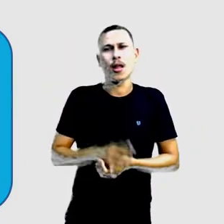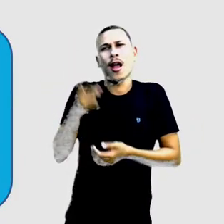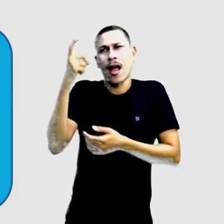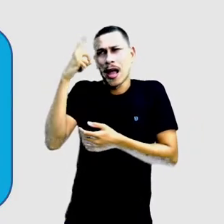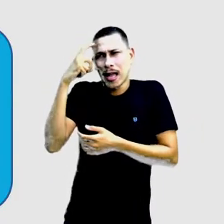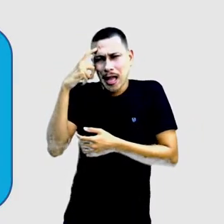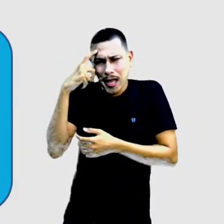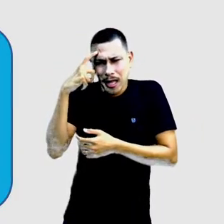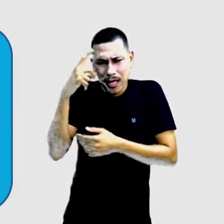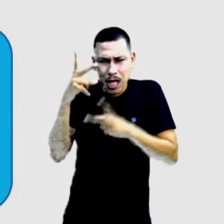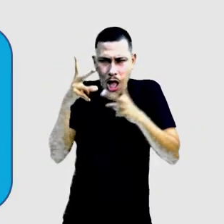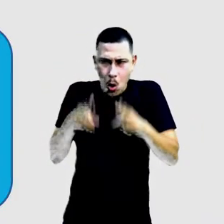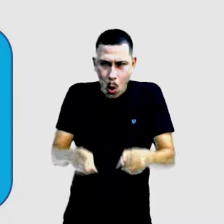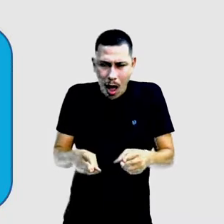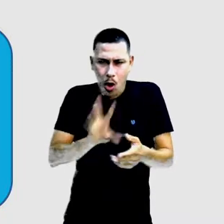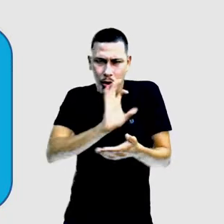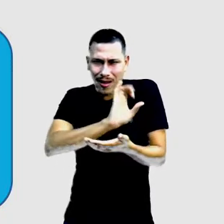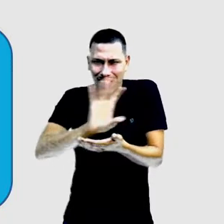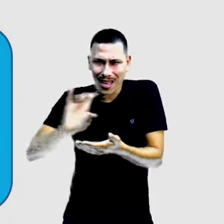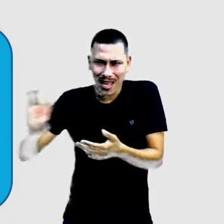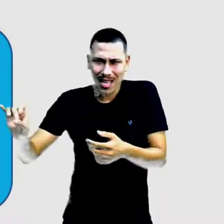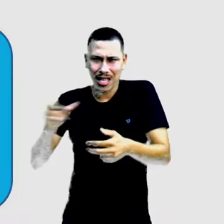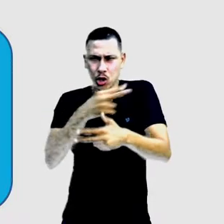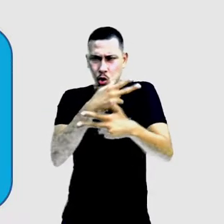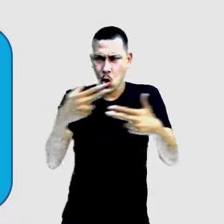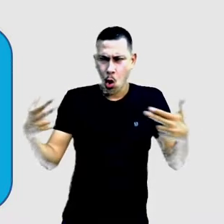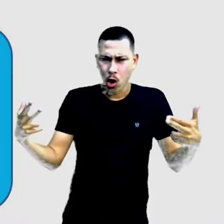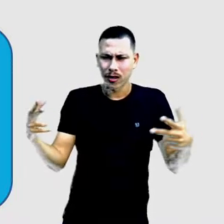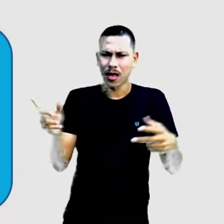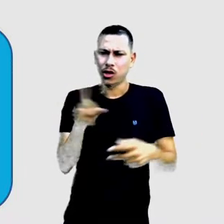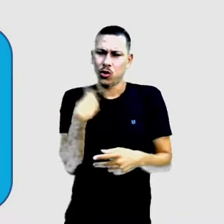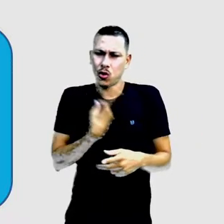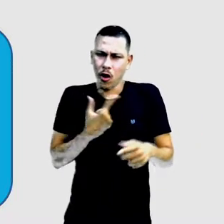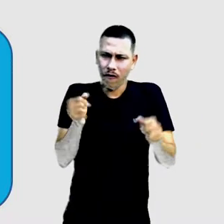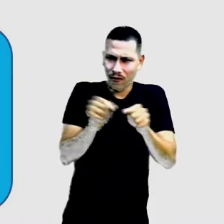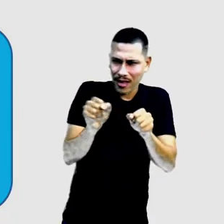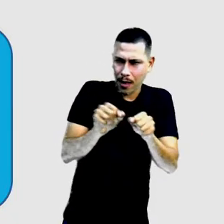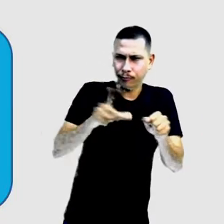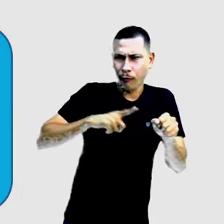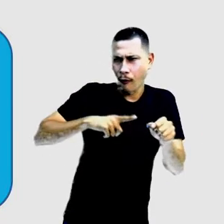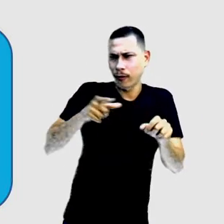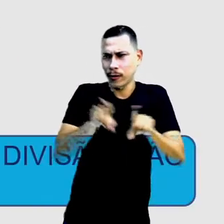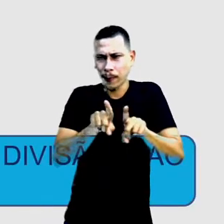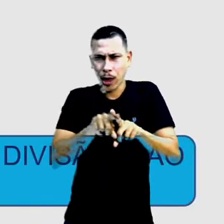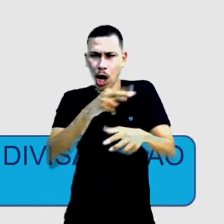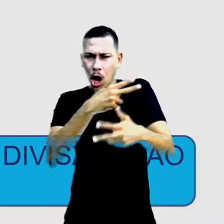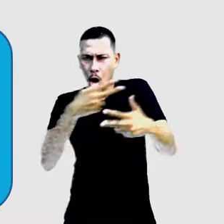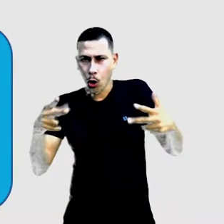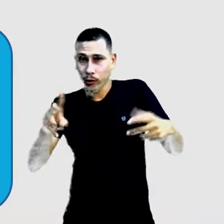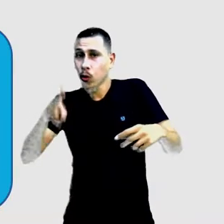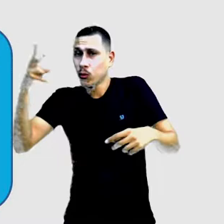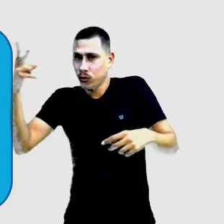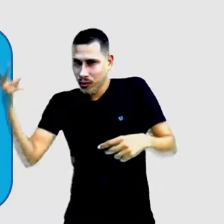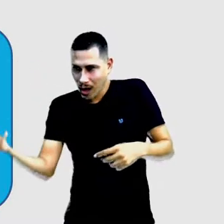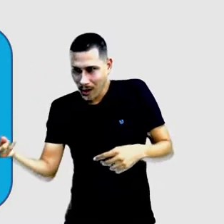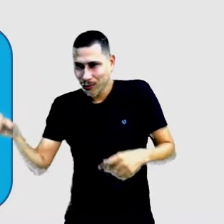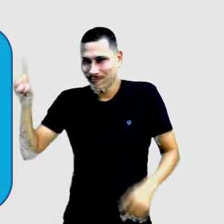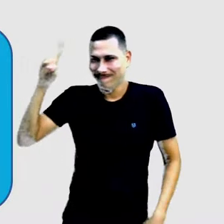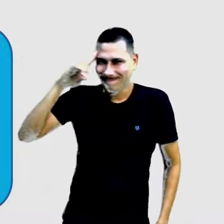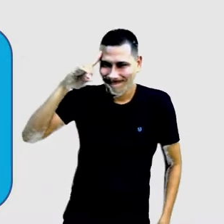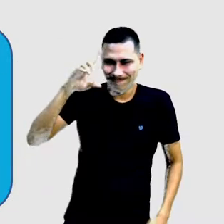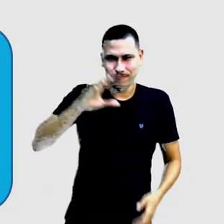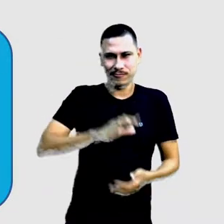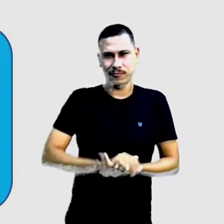raciocínio. Para cada ação, existe o oposto dela. Ou seja, no momento